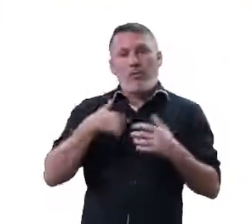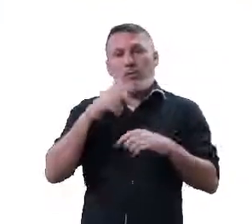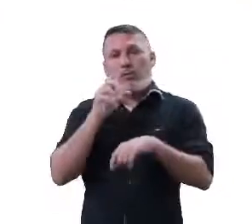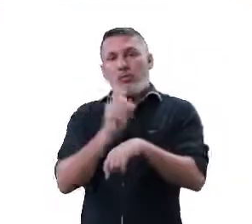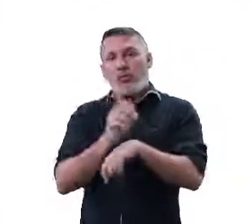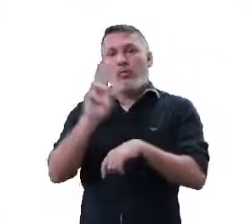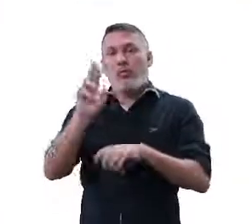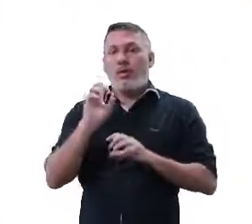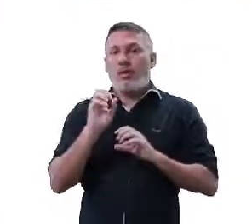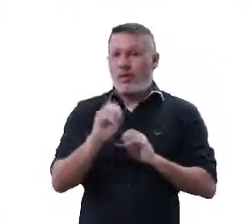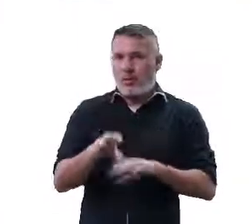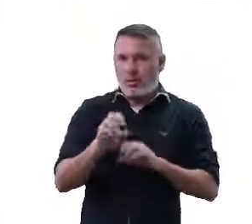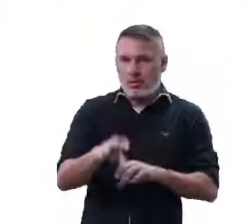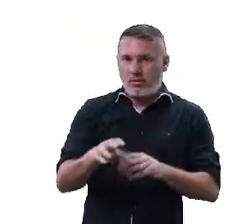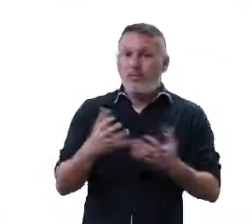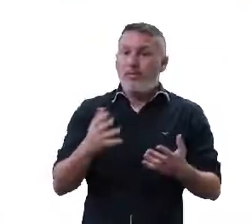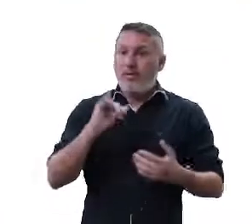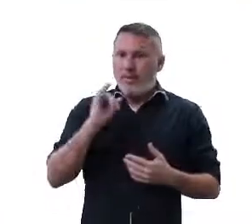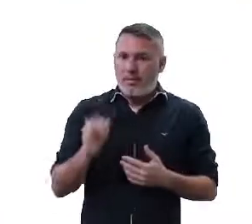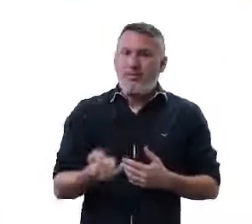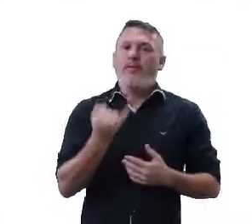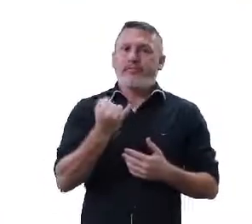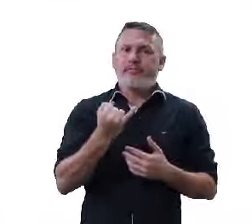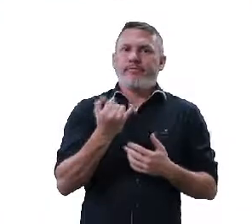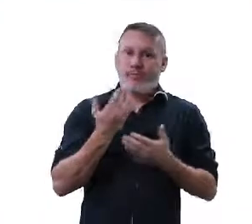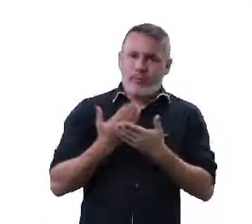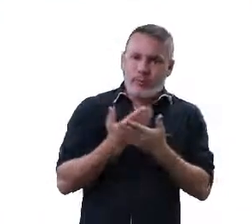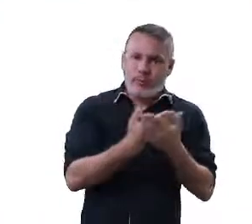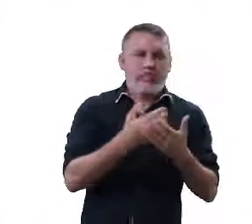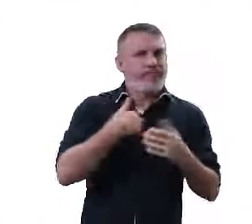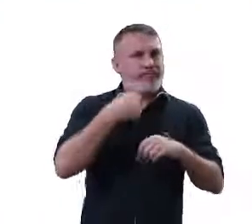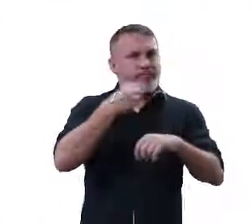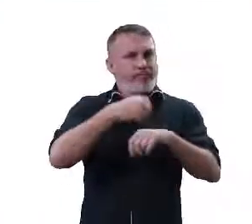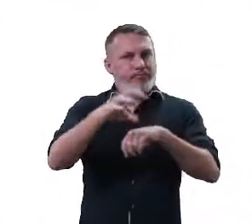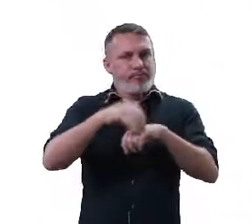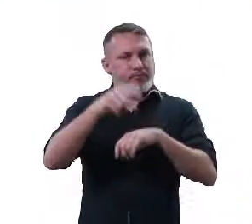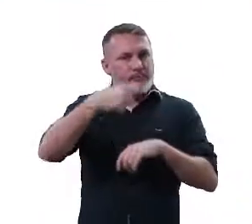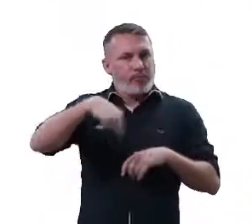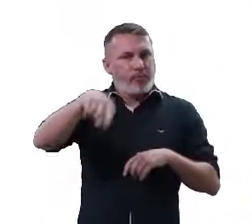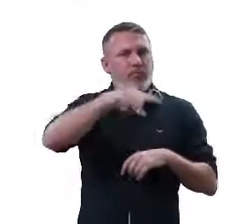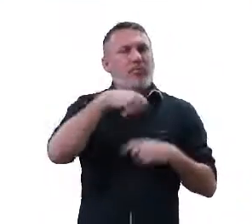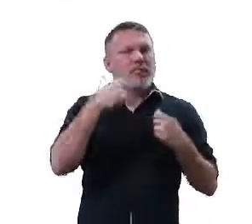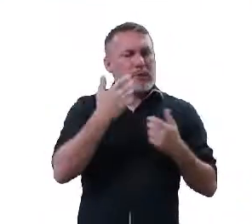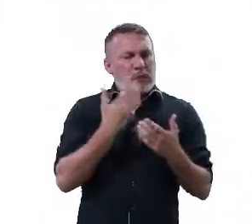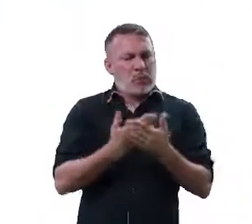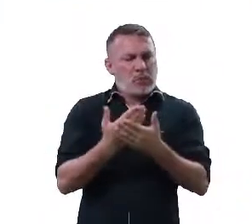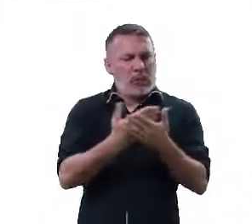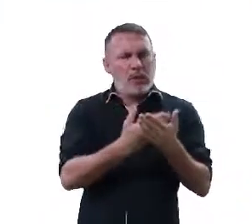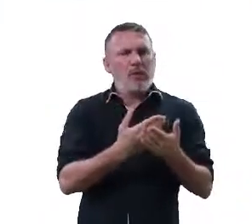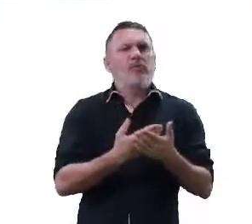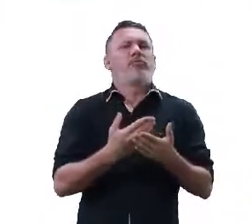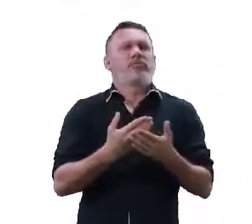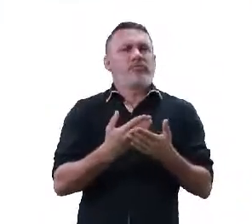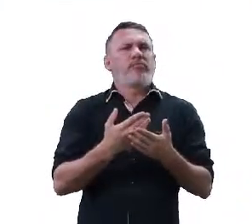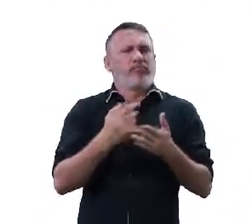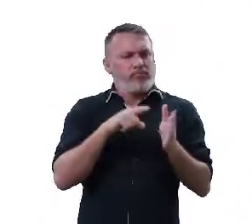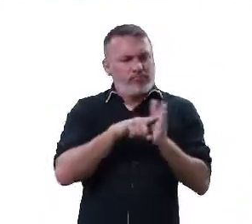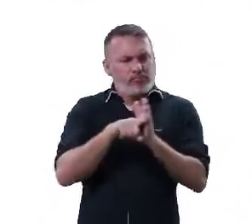assim, aproveitando, né, estudar bastante, é a dica que eu dou a vocês para que nós